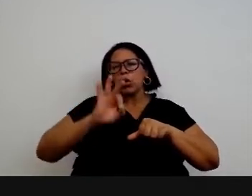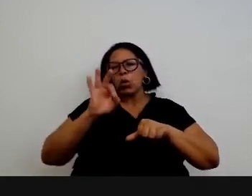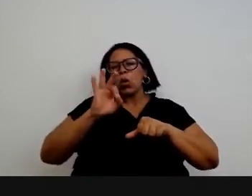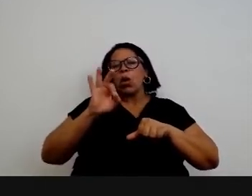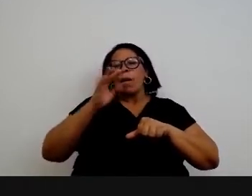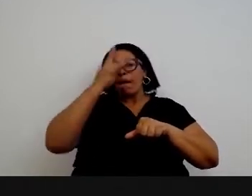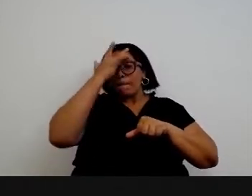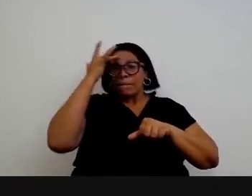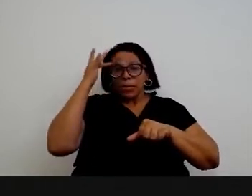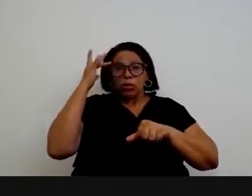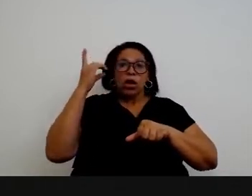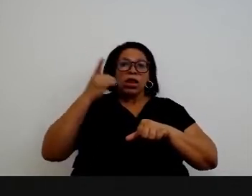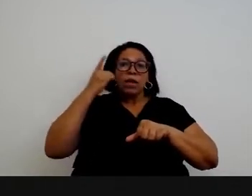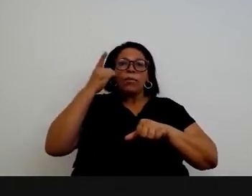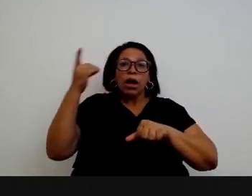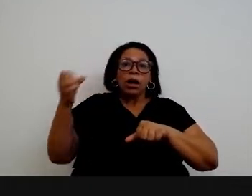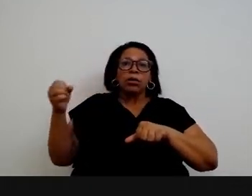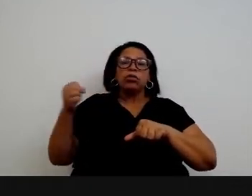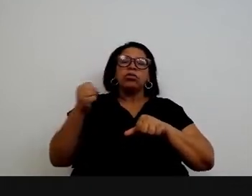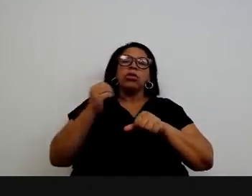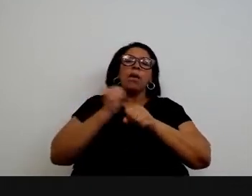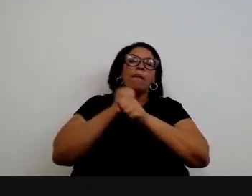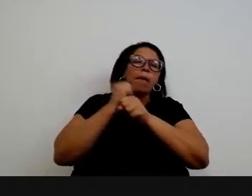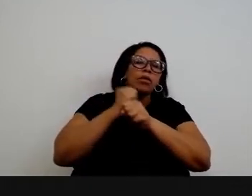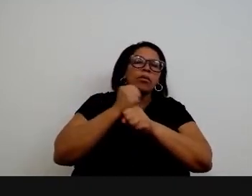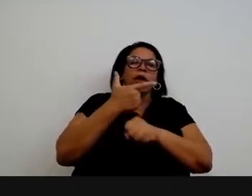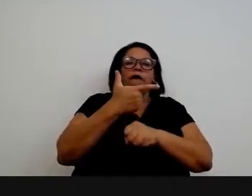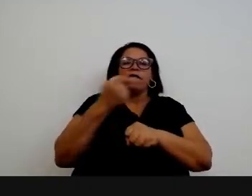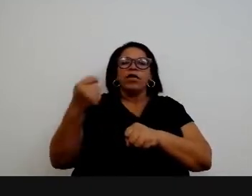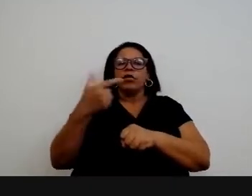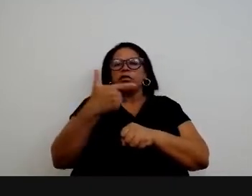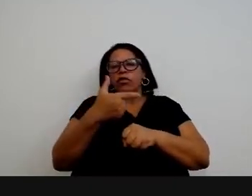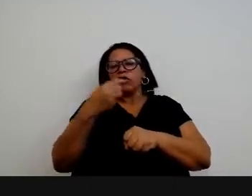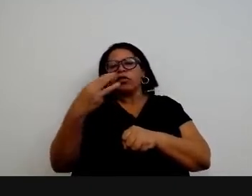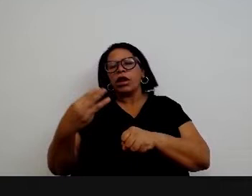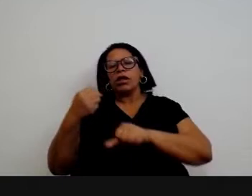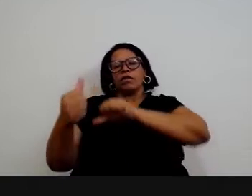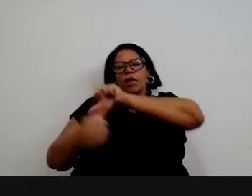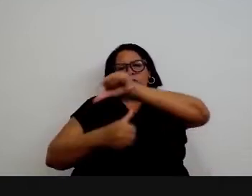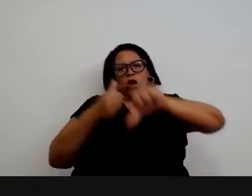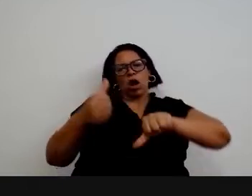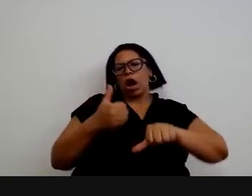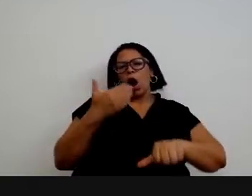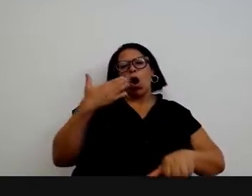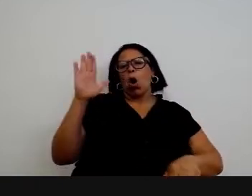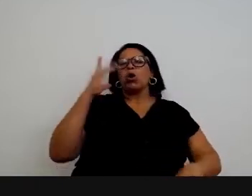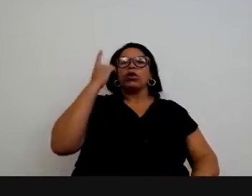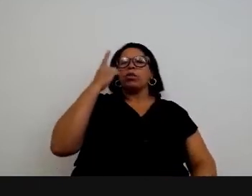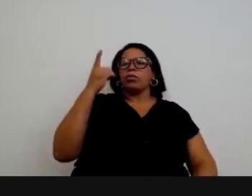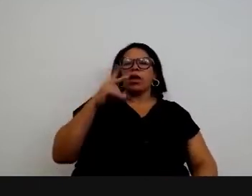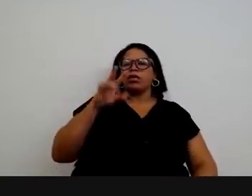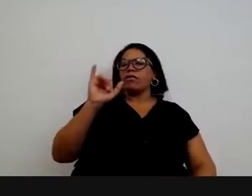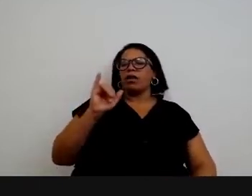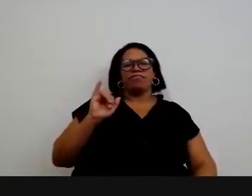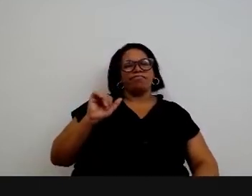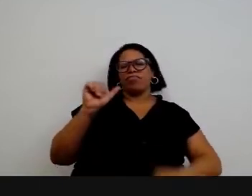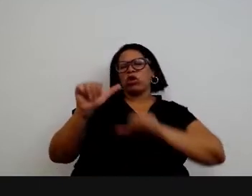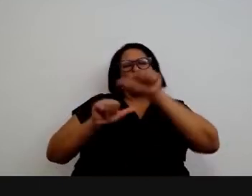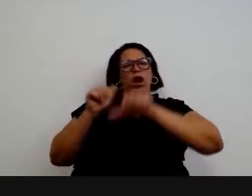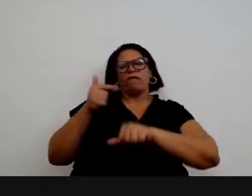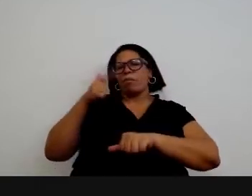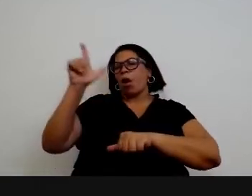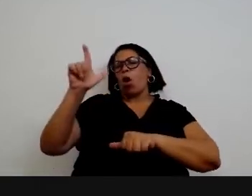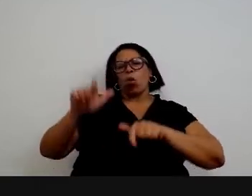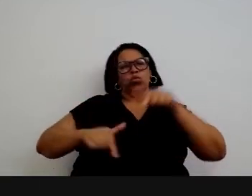513, a partir do começo do ano que vem, aqui eles não vão estar trabalhando. Podem estar trabalhando em outro lugar, podem estar melhor, pode estar pior, pode ser o que